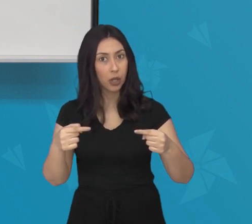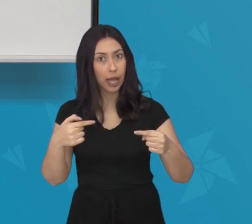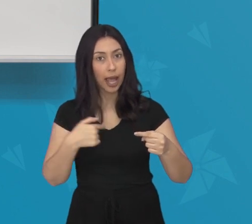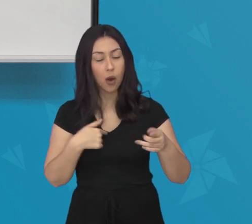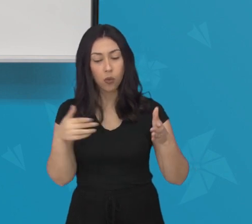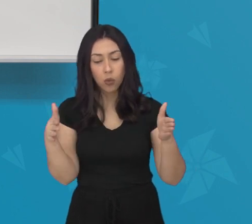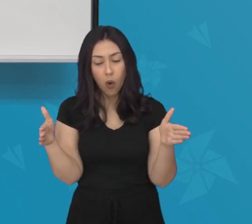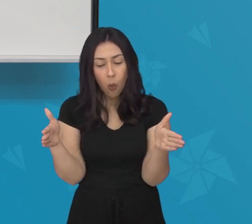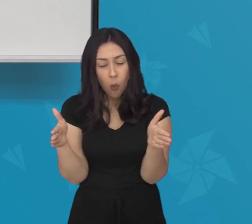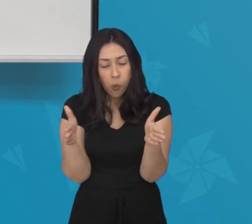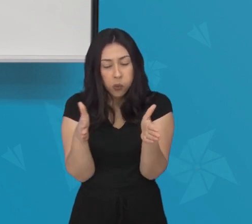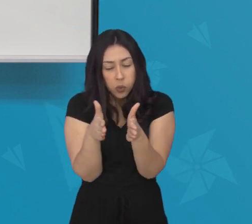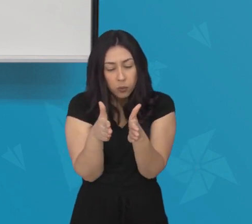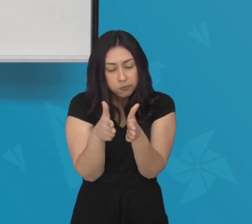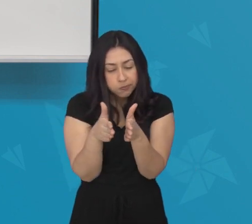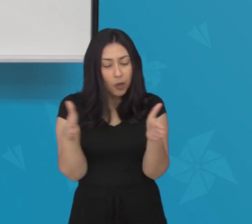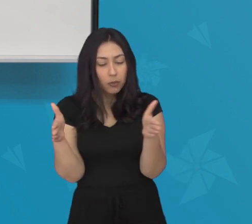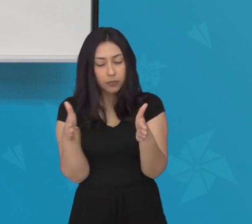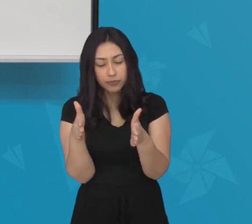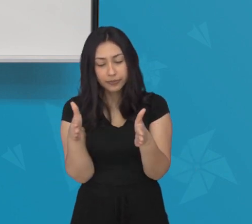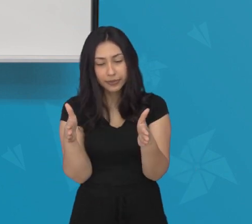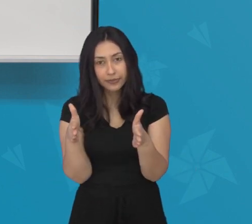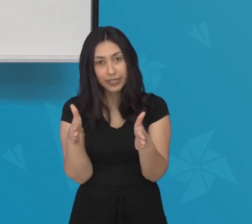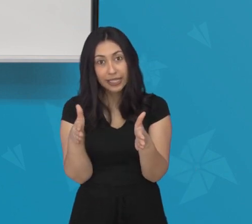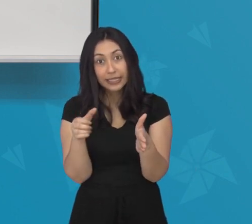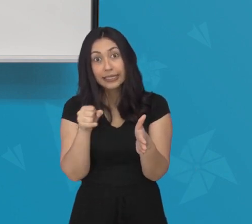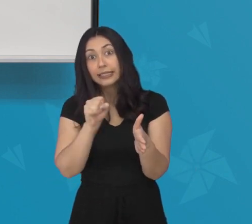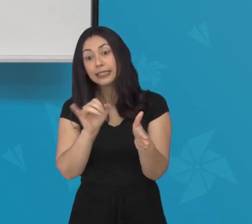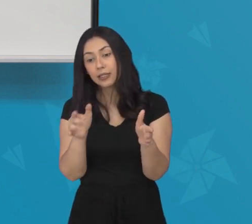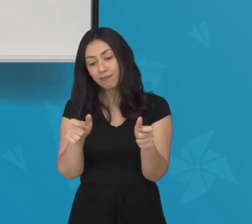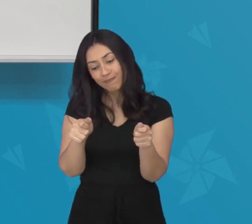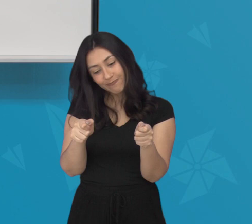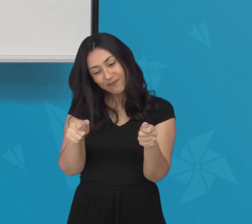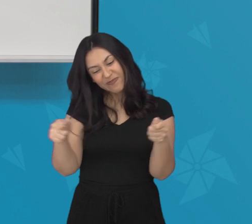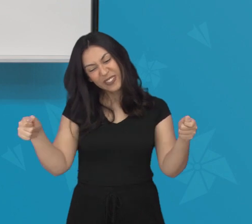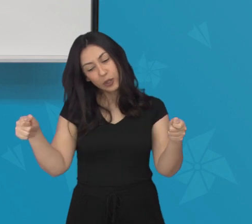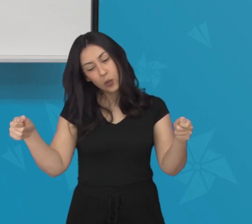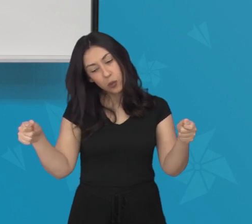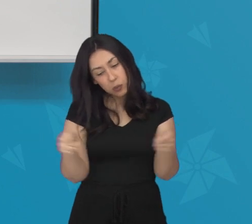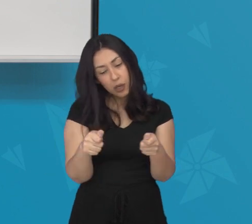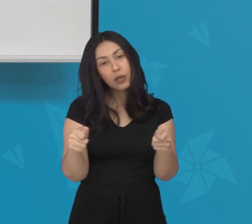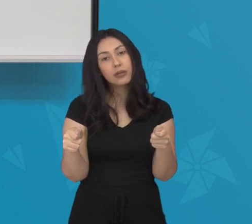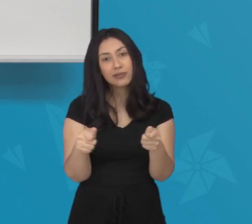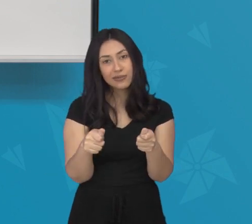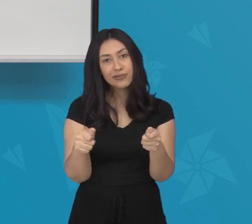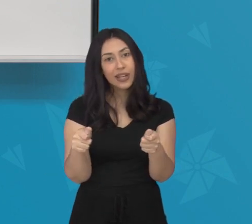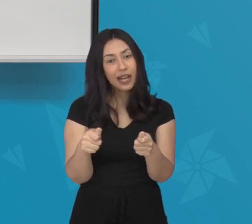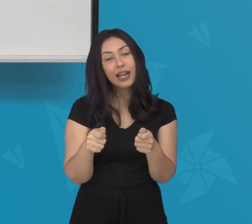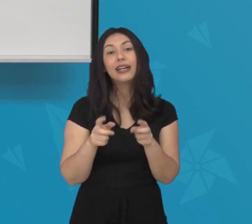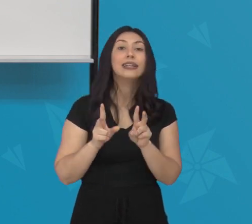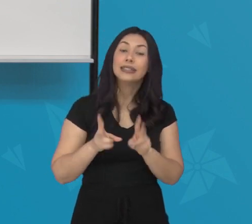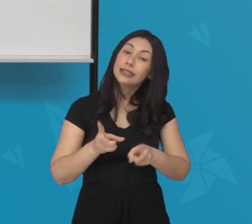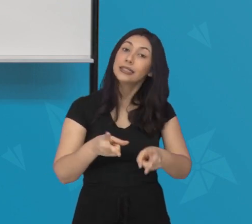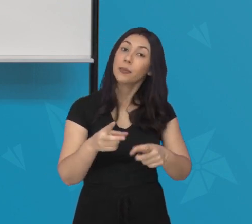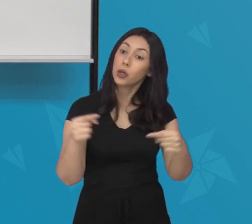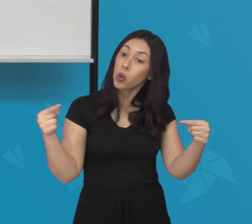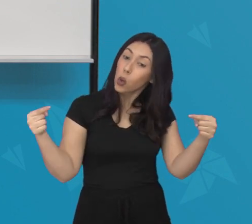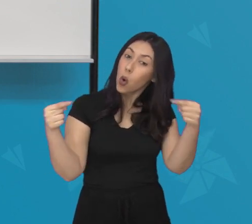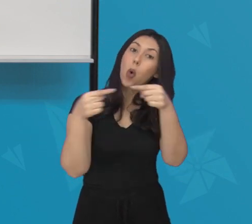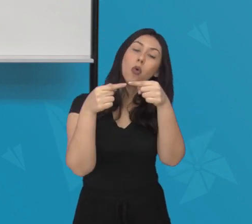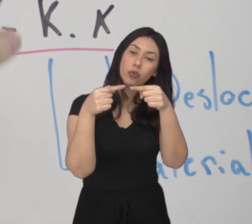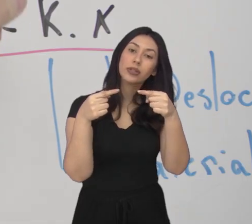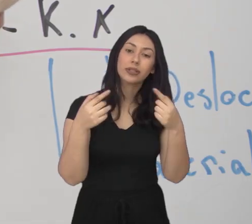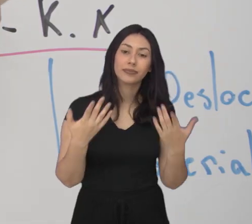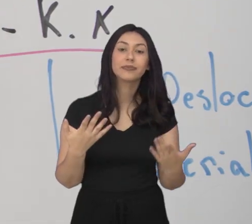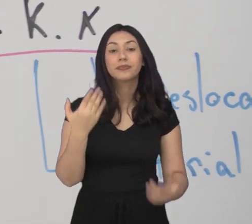eu distendo uma mola, ela me puxa de volta para o seu estado inicial, sempre contrária à força que eu estou aplicando.